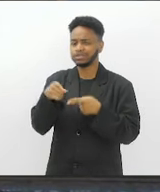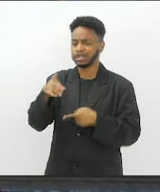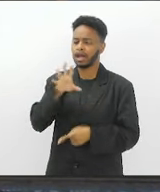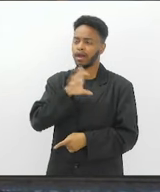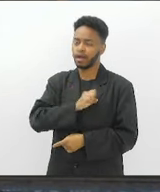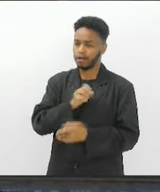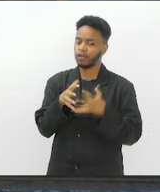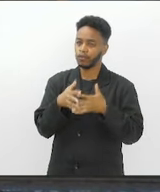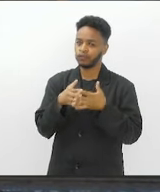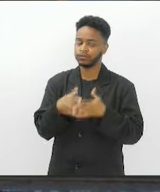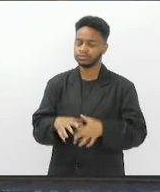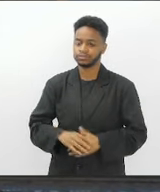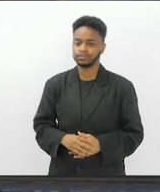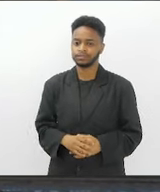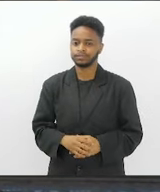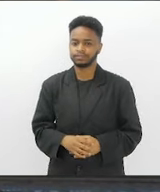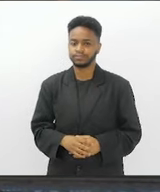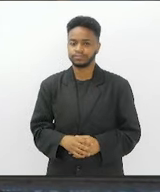confusão.